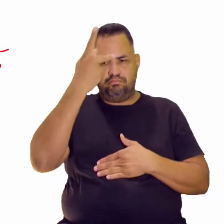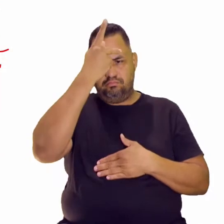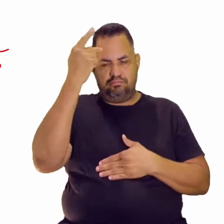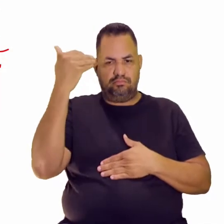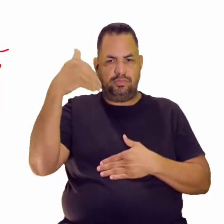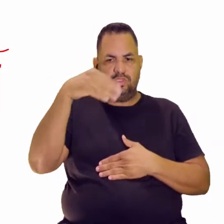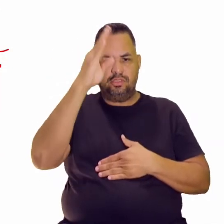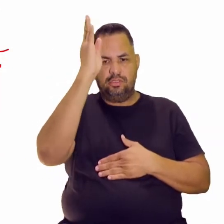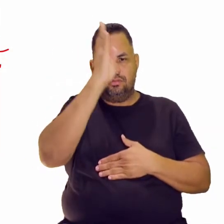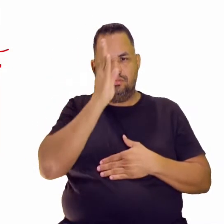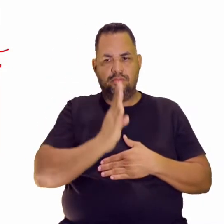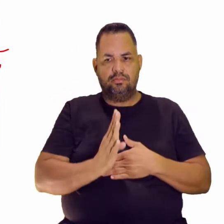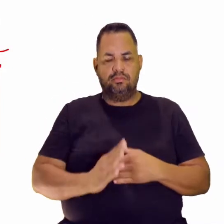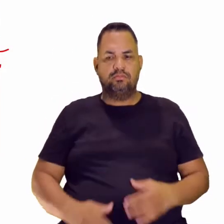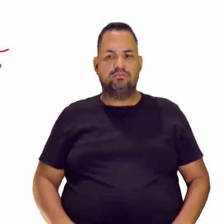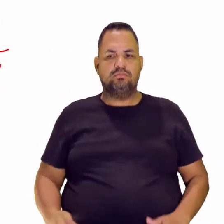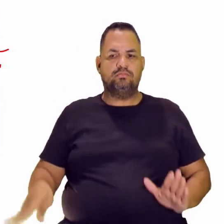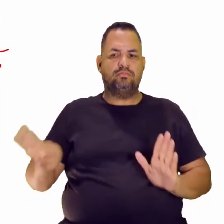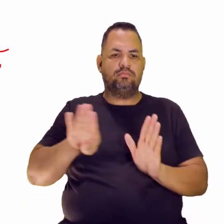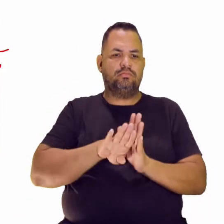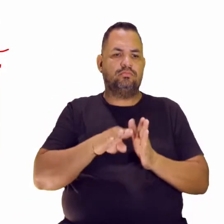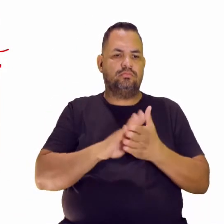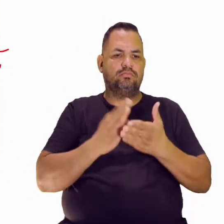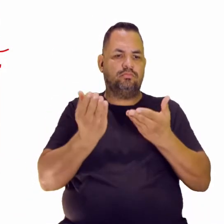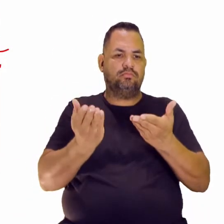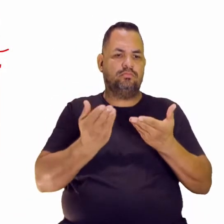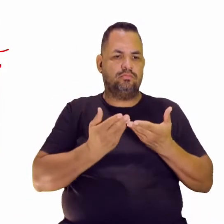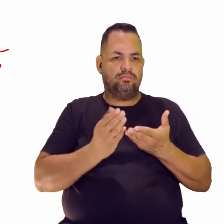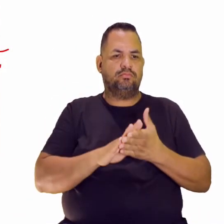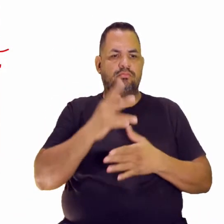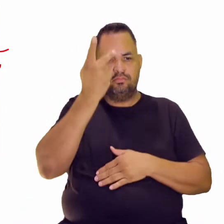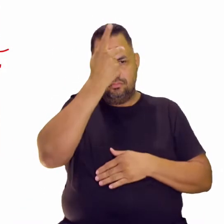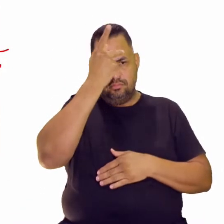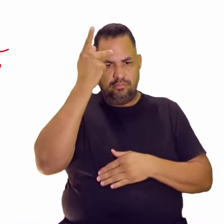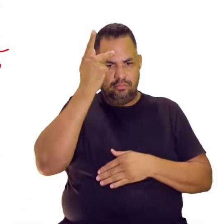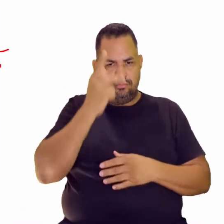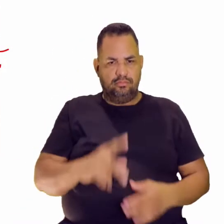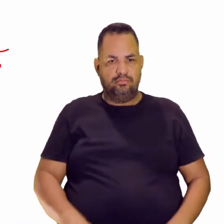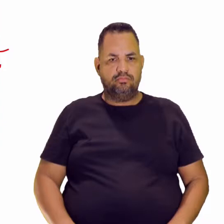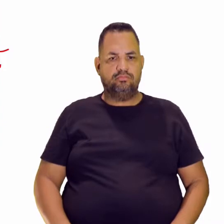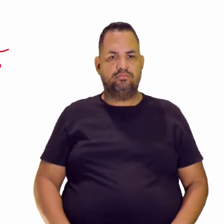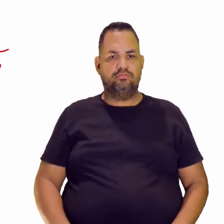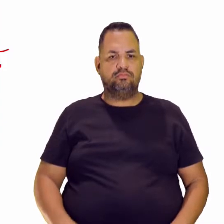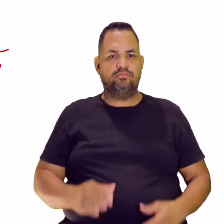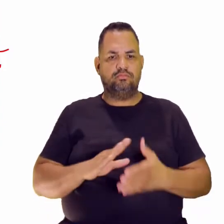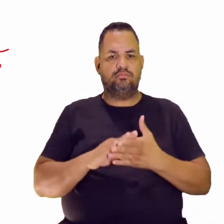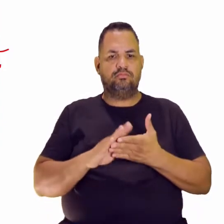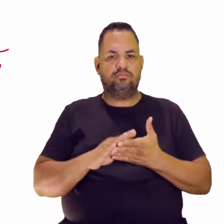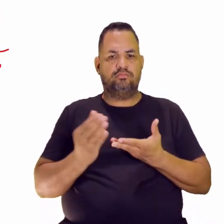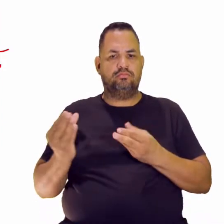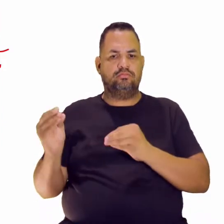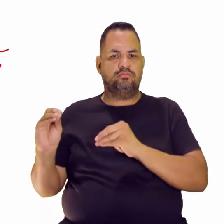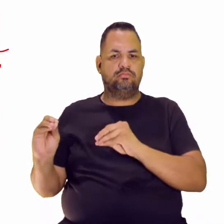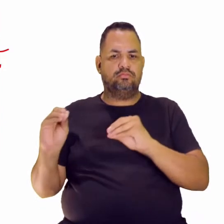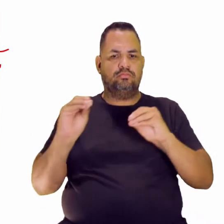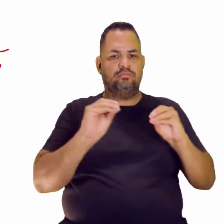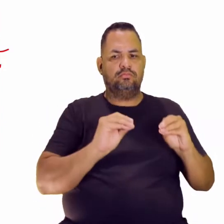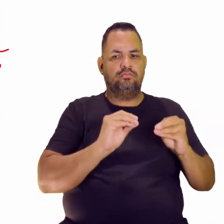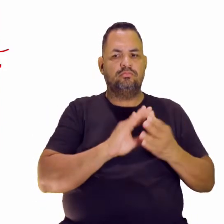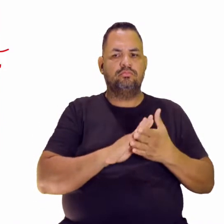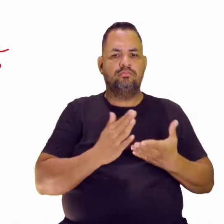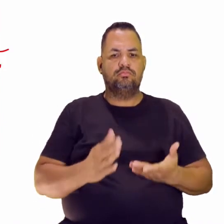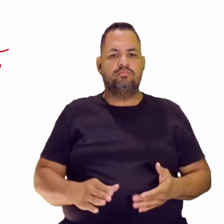Brasil, que foram recebidos. E essas pessoas, né, esses imigrantes,